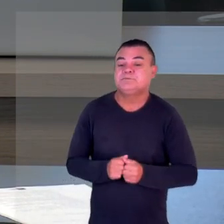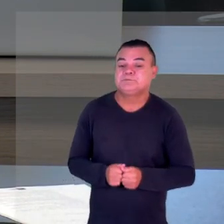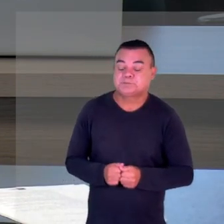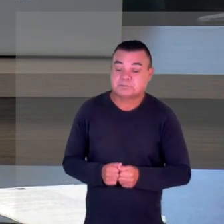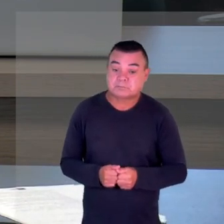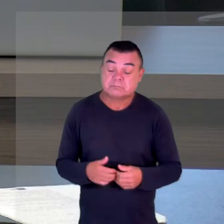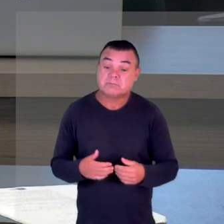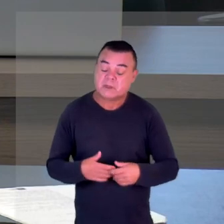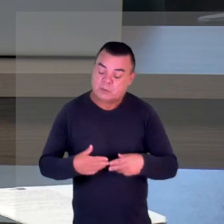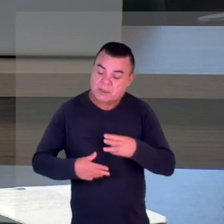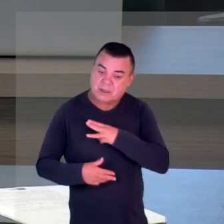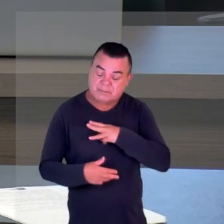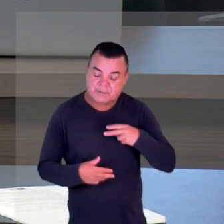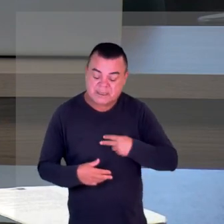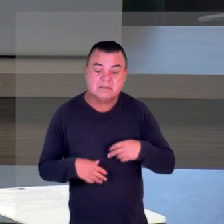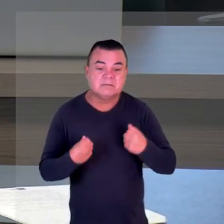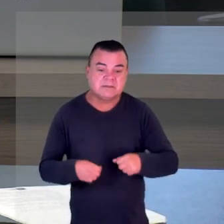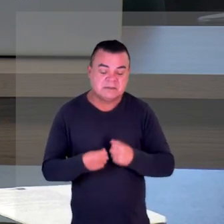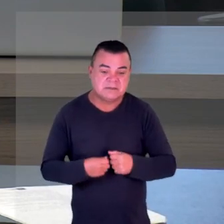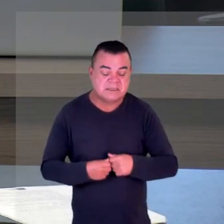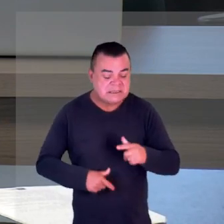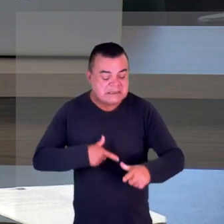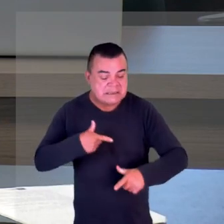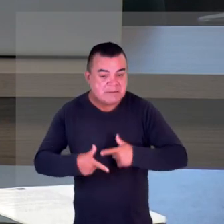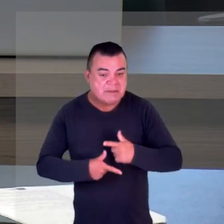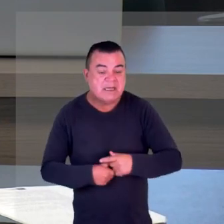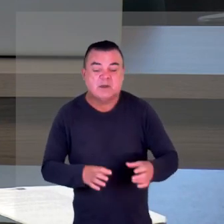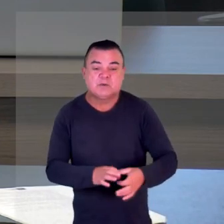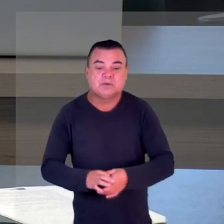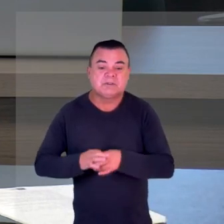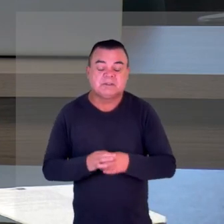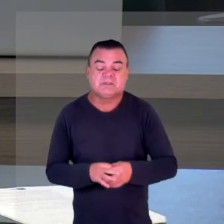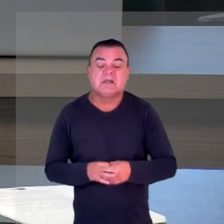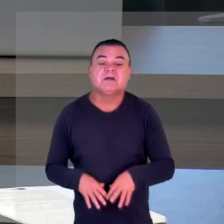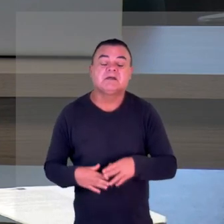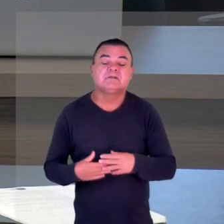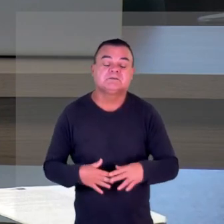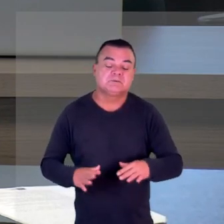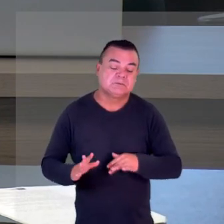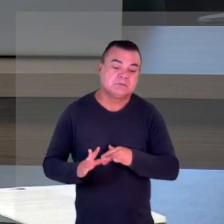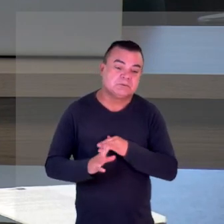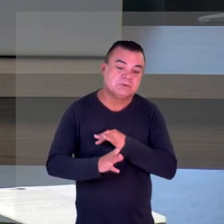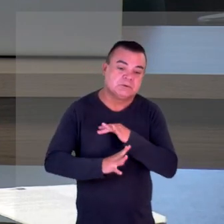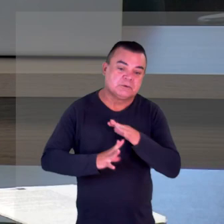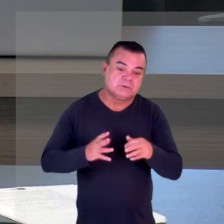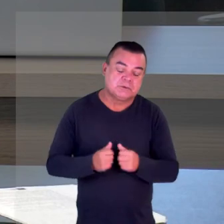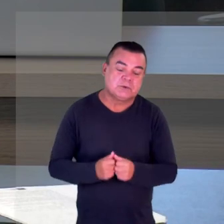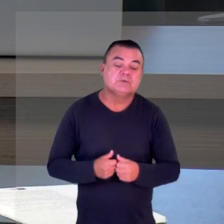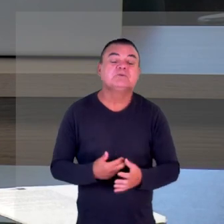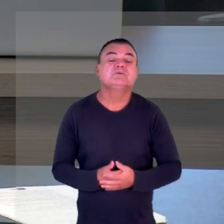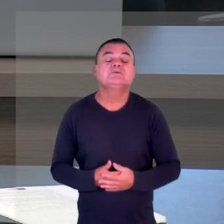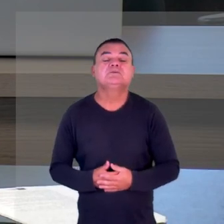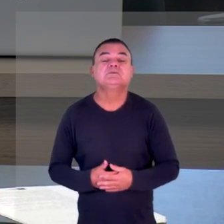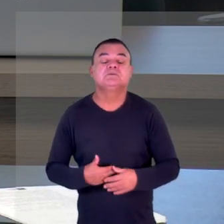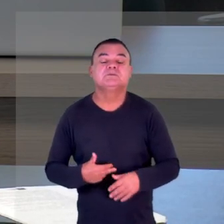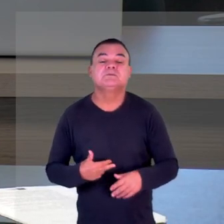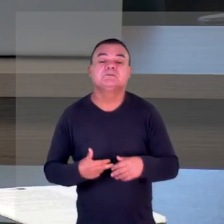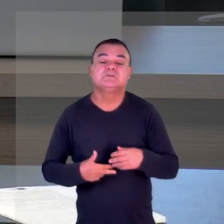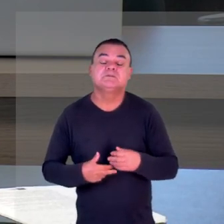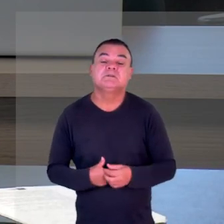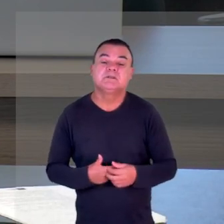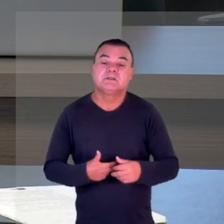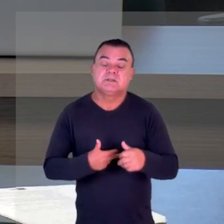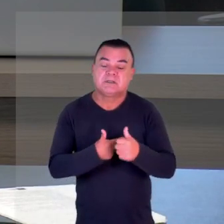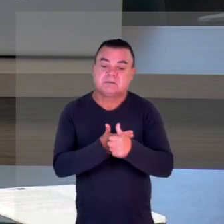os demais poderes eh para que esse direito efetivamente seja garantido né e eu acho que por isso que nós